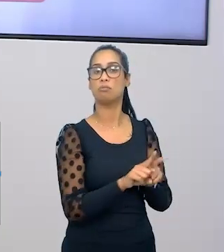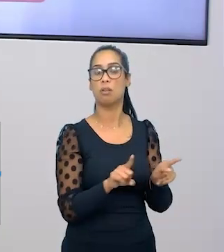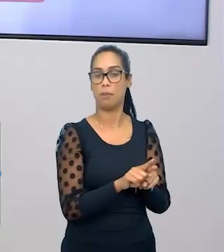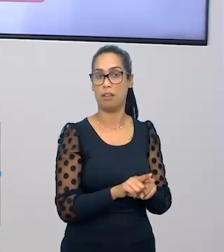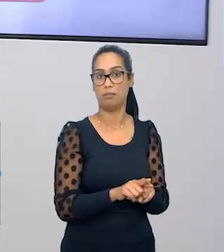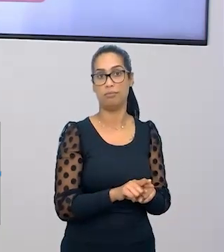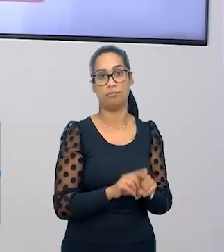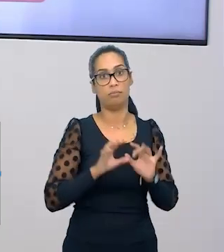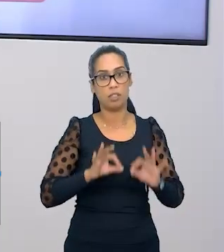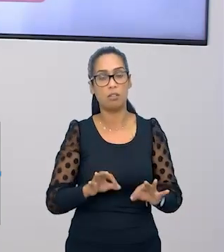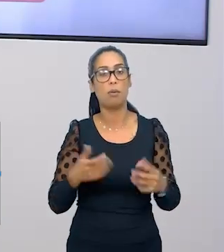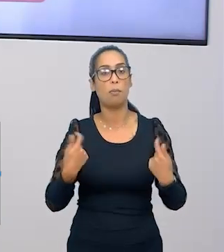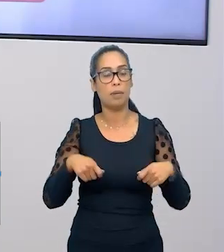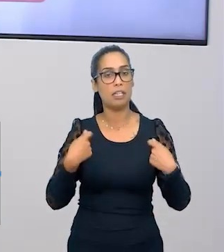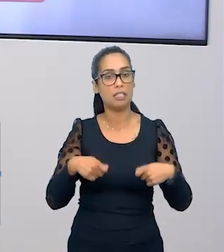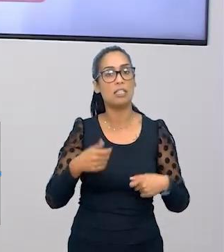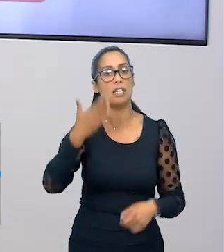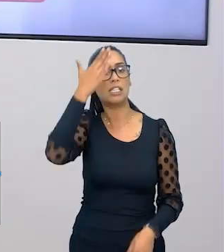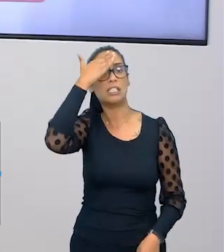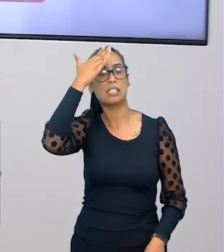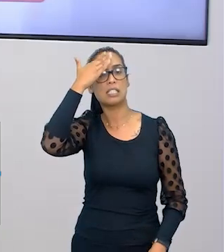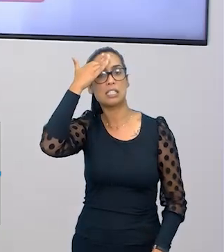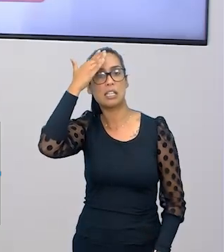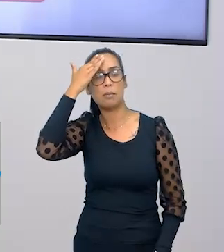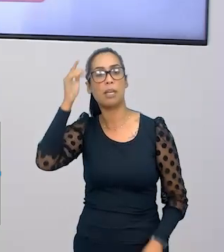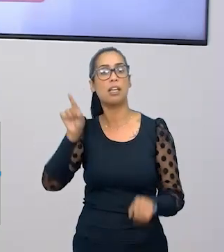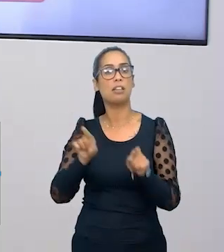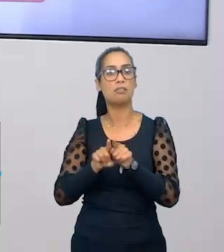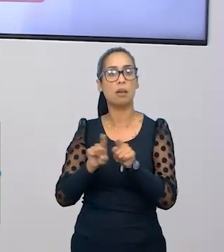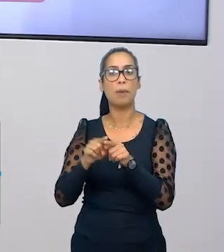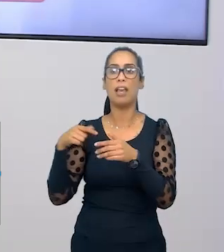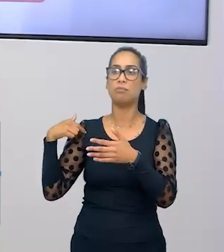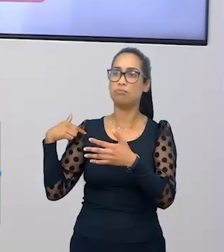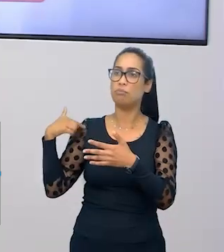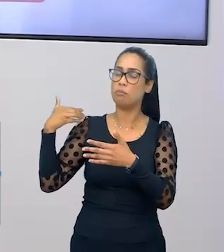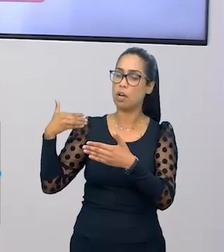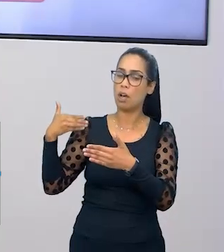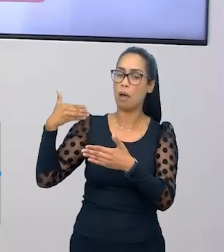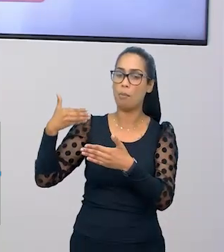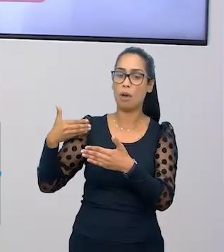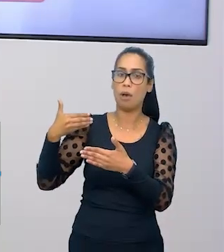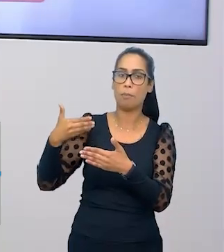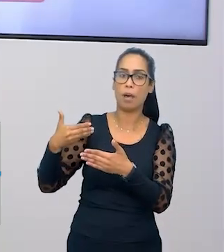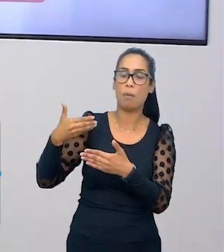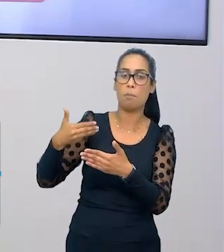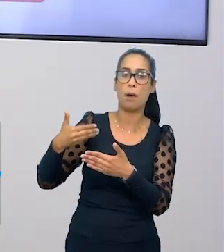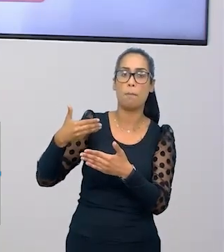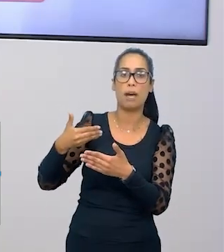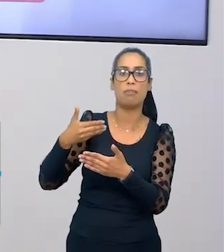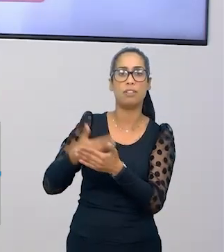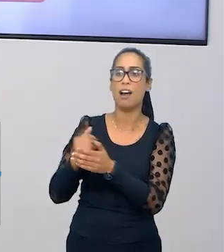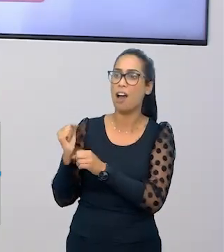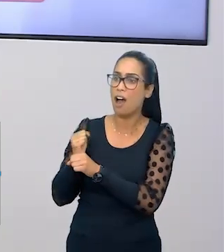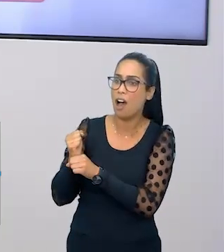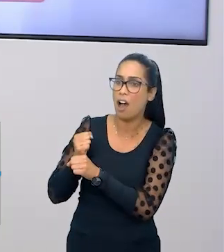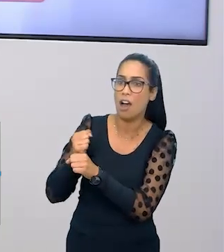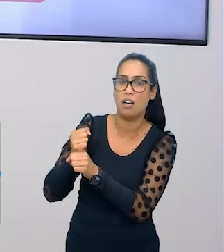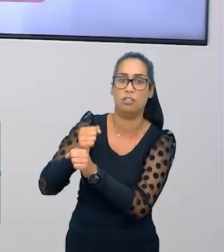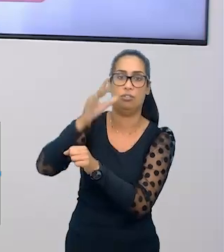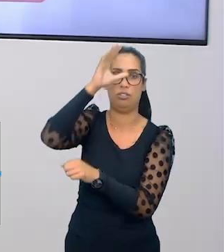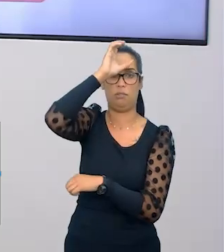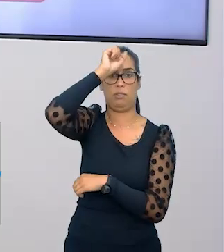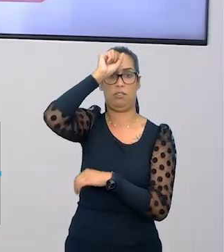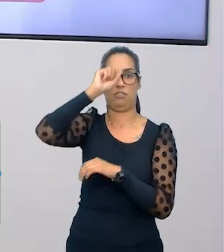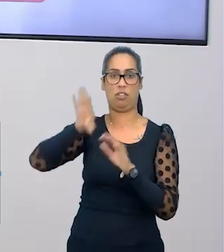né, consolidando mediante os seus anos de aprendizagem dentro de uma unidade escolar, por exemplo. Então é importante